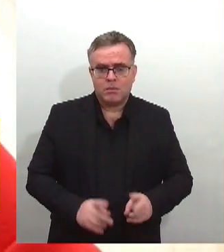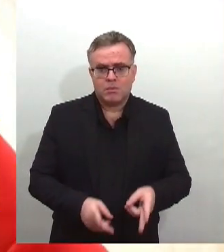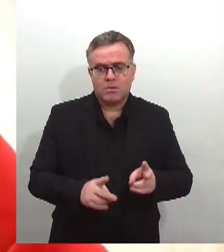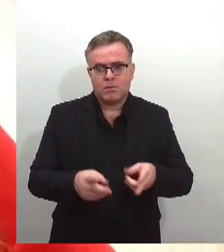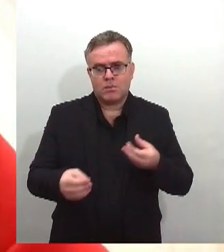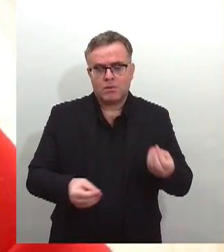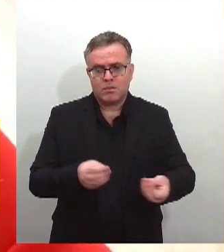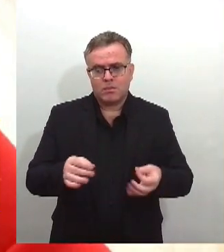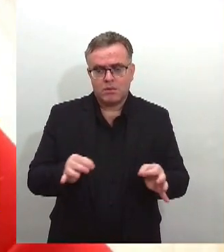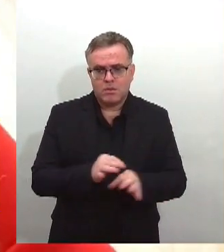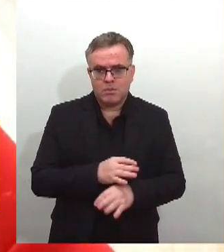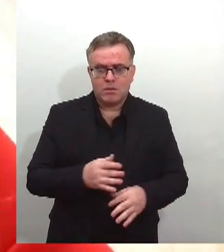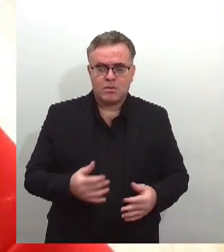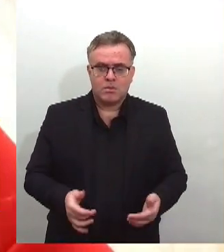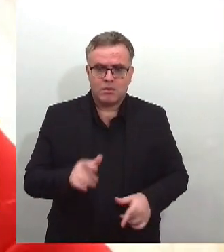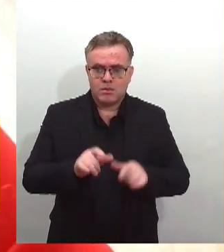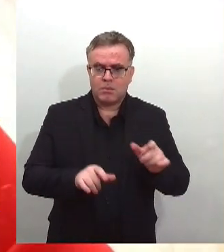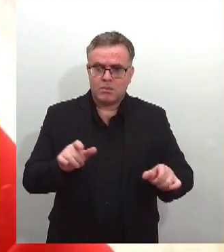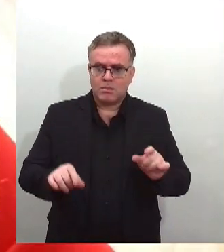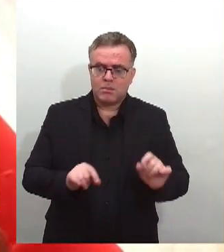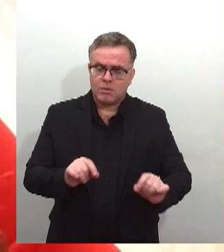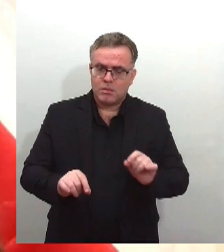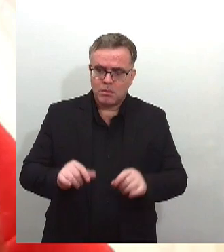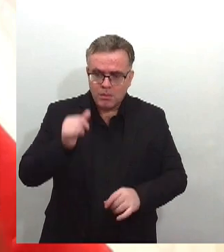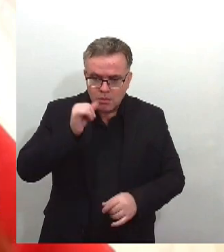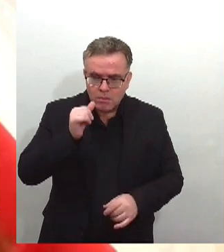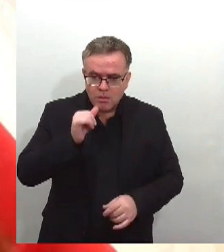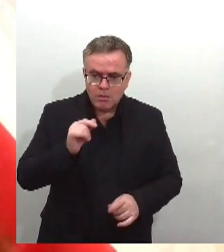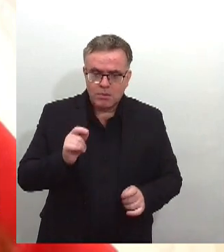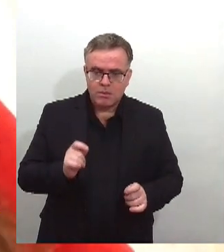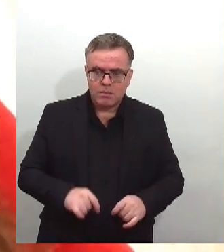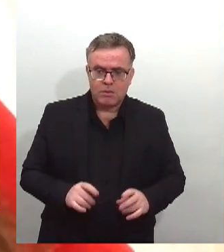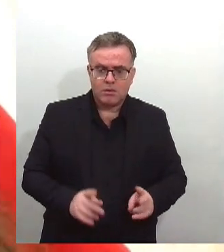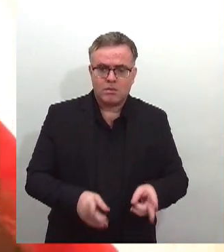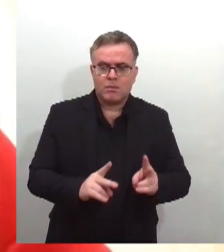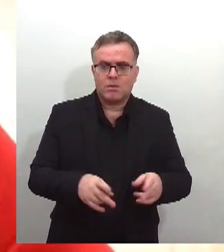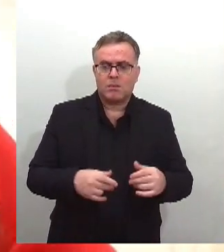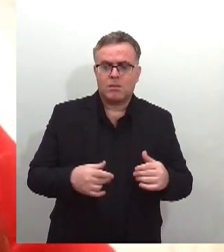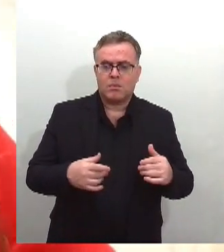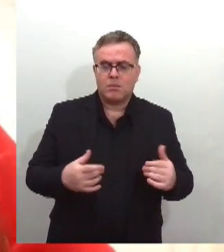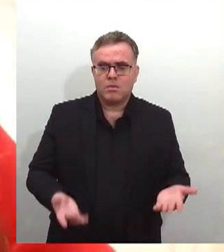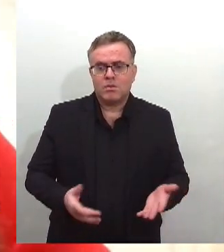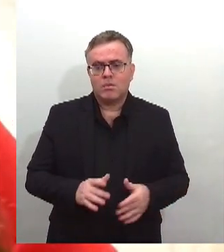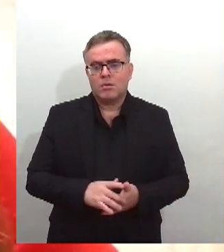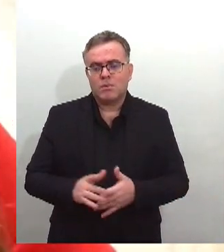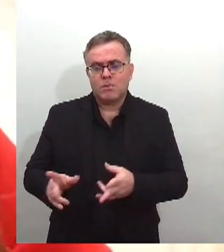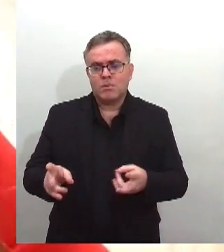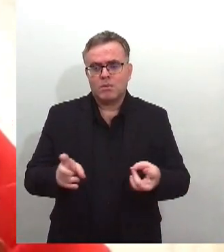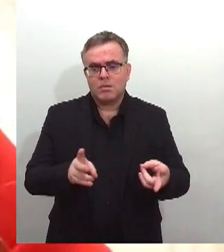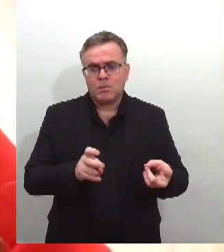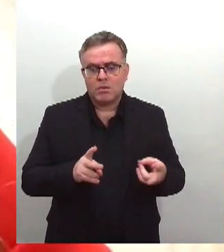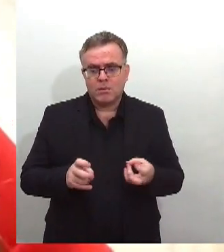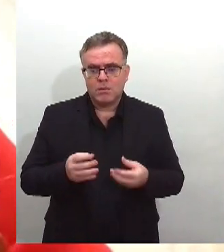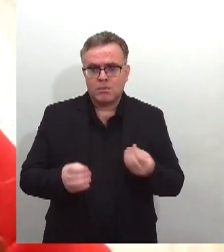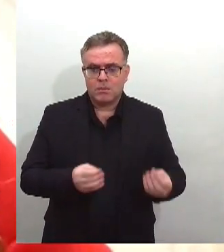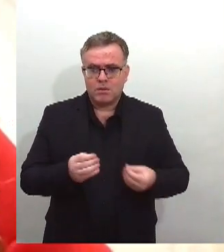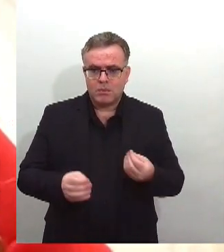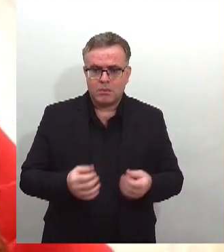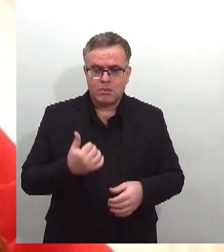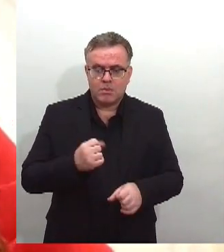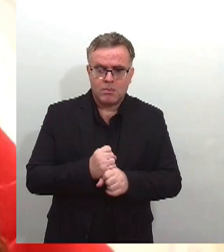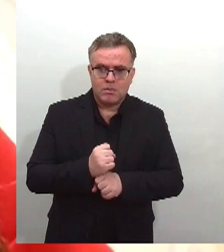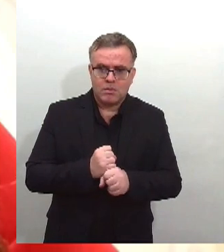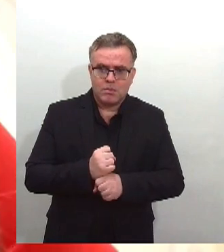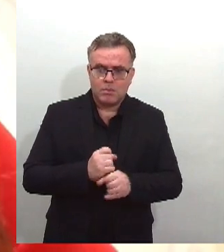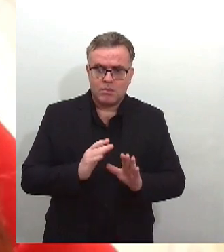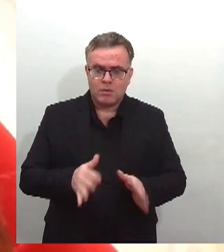mulher, assumi com a presidência do desembargador Ricardo Múcio, mas o que eu percebo como juíza criminal, e são 18 anos como juíza criminal,